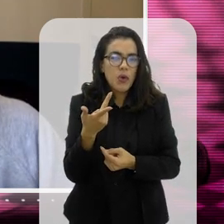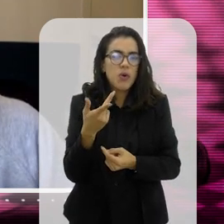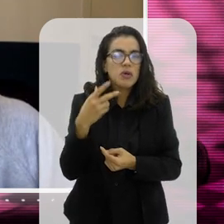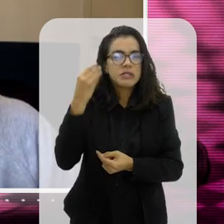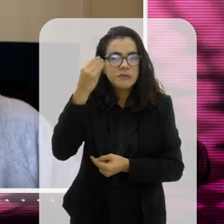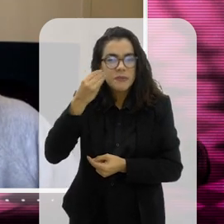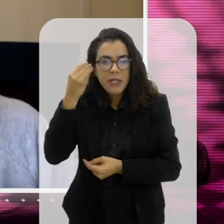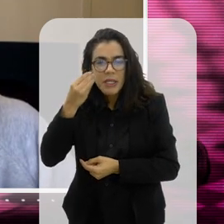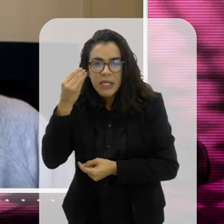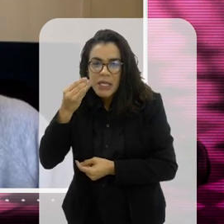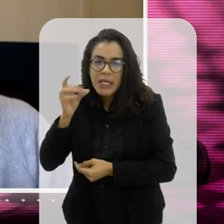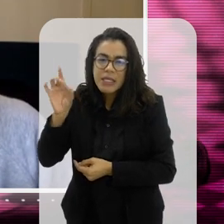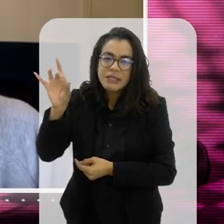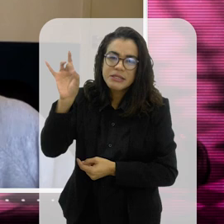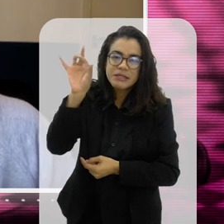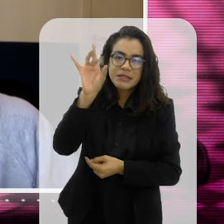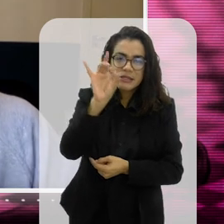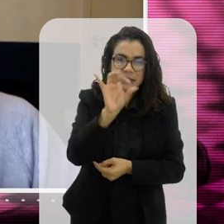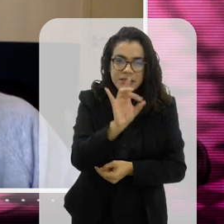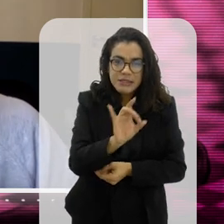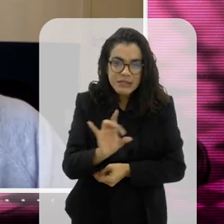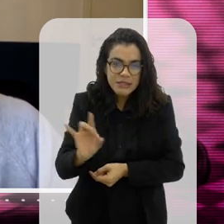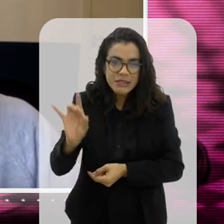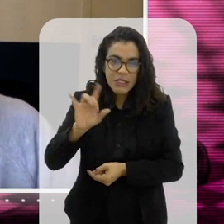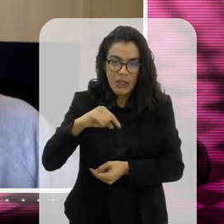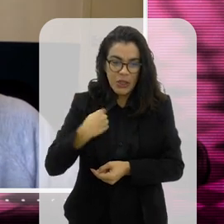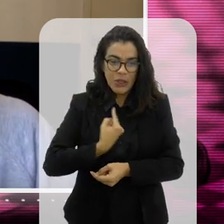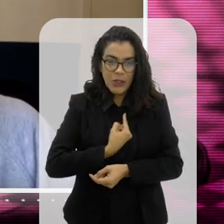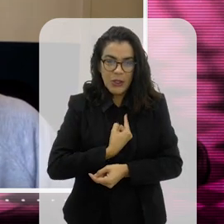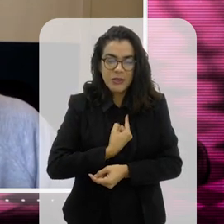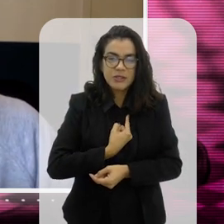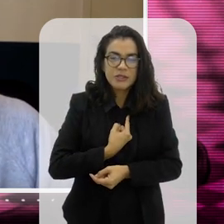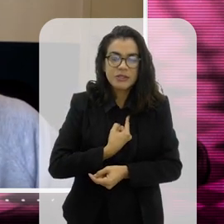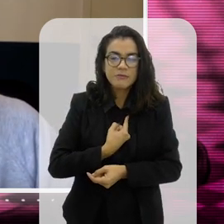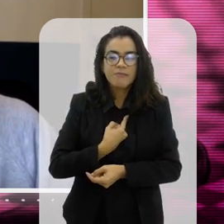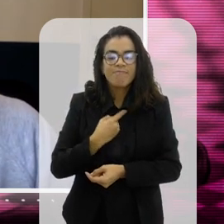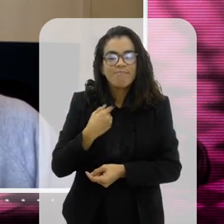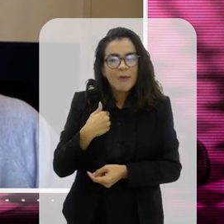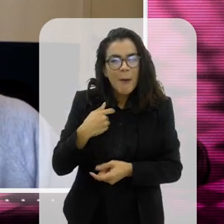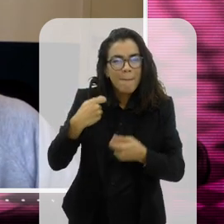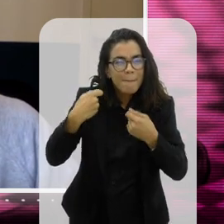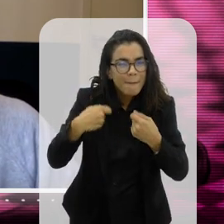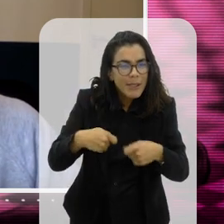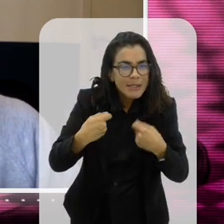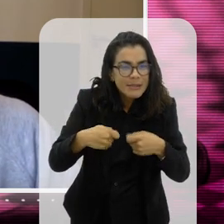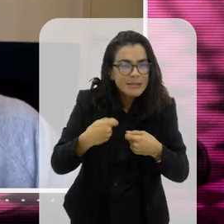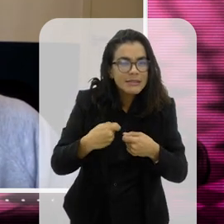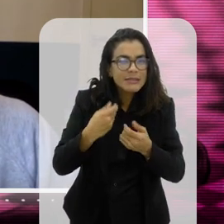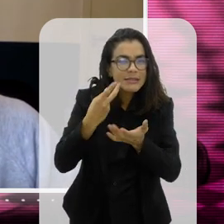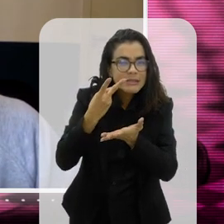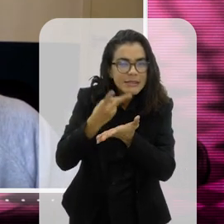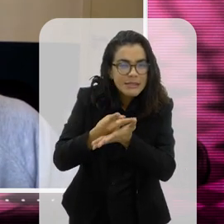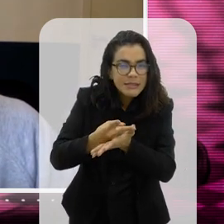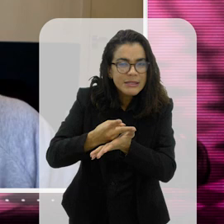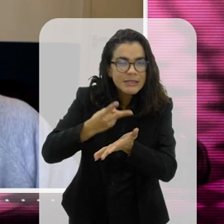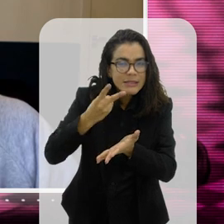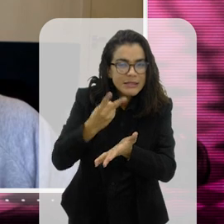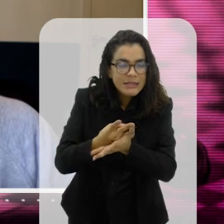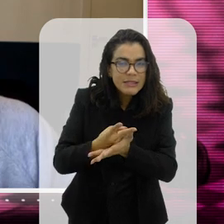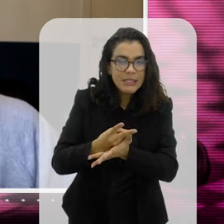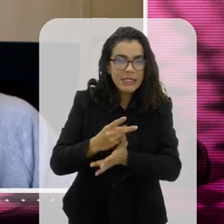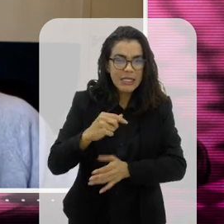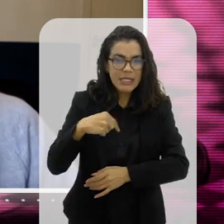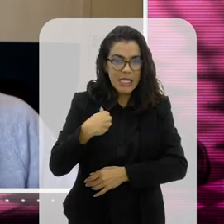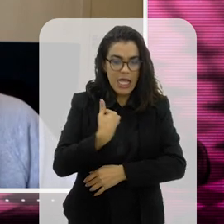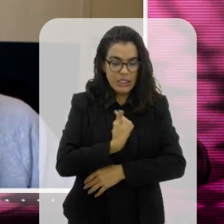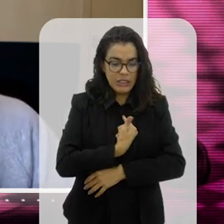Você pontuando, pegando as experiências e as falas, né, de todas nós aqui, a gente ainda precisa perpetuar